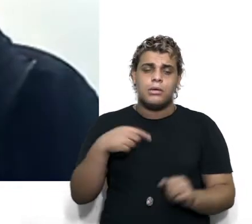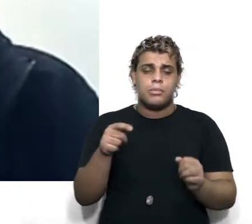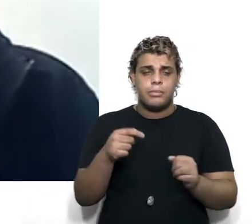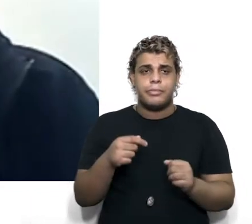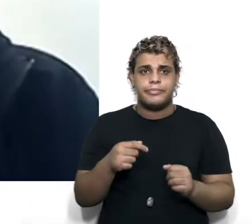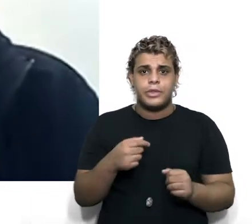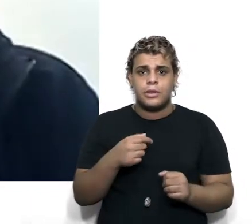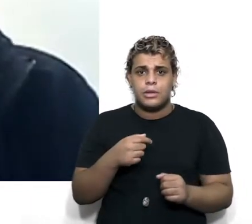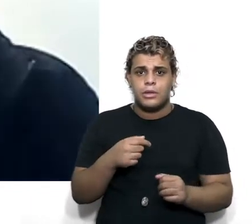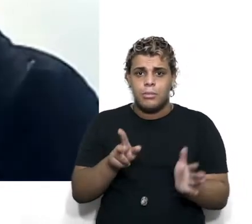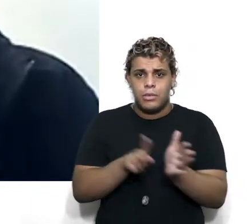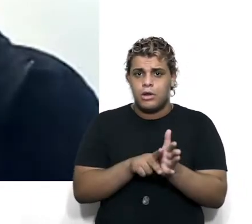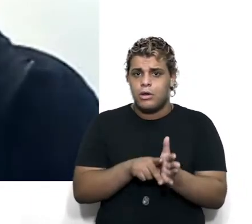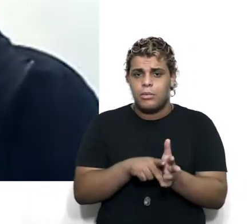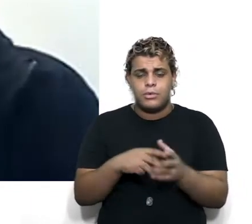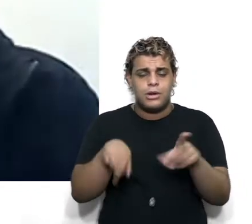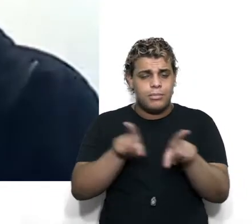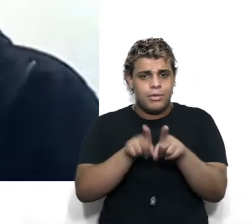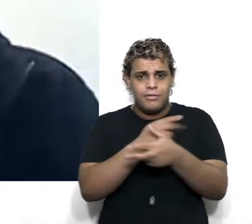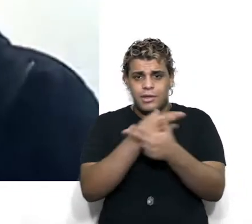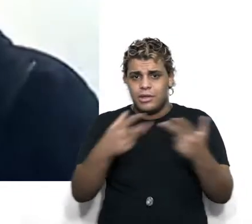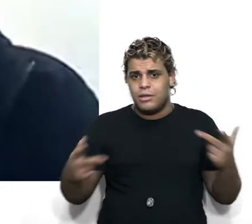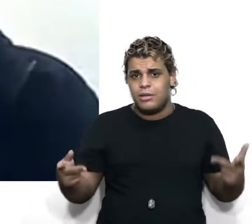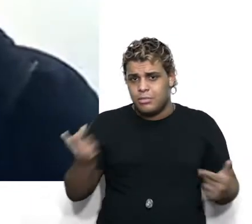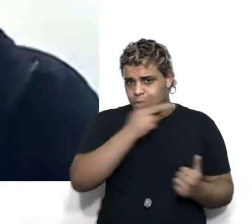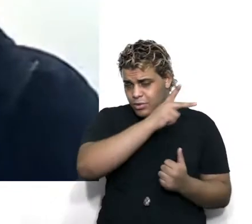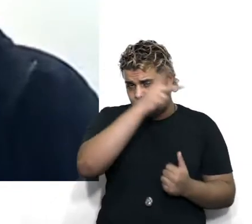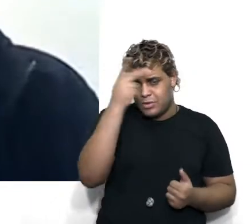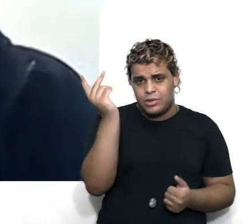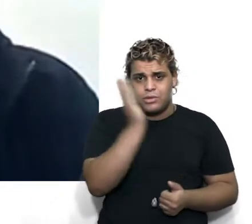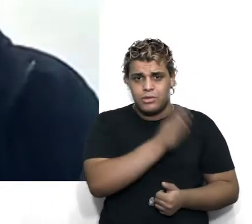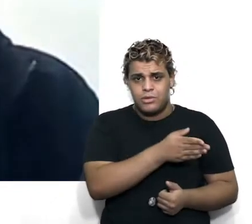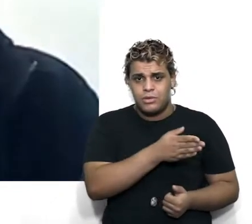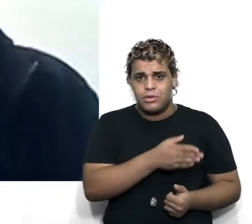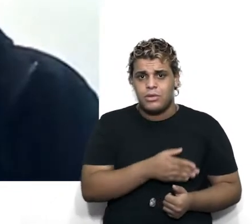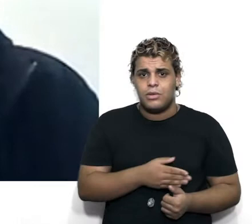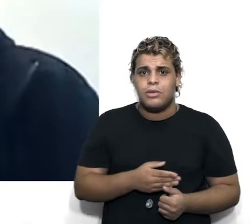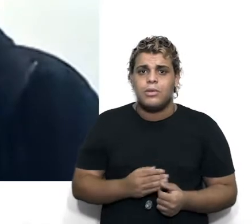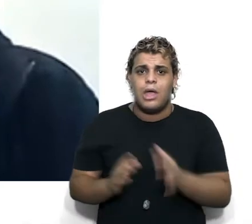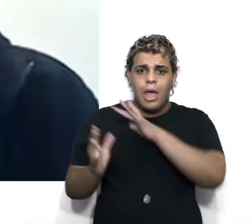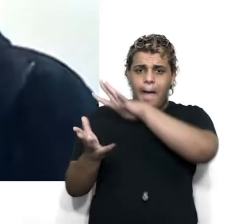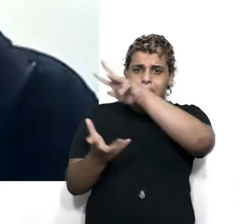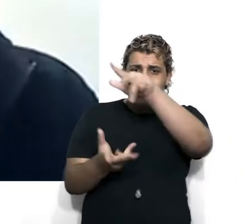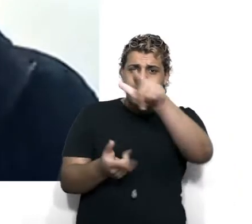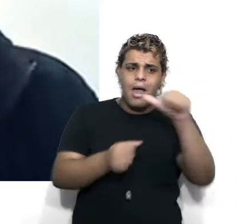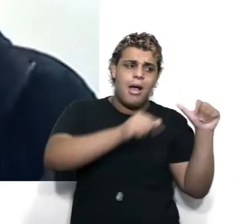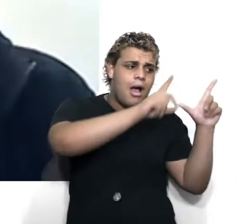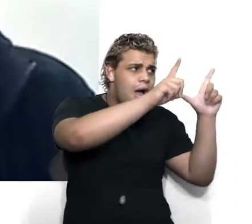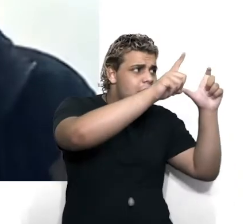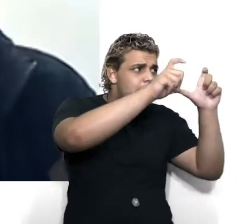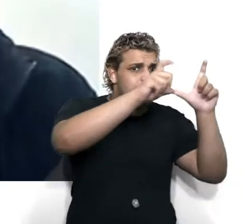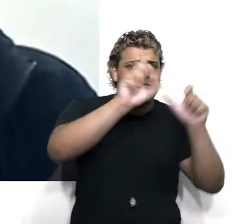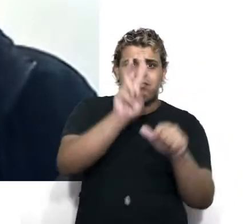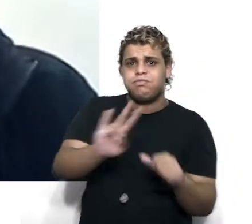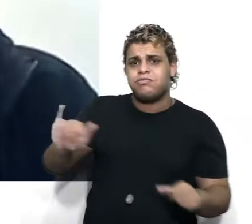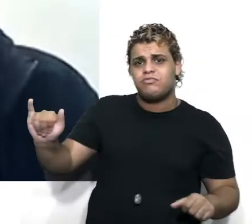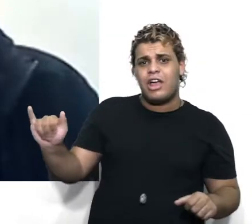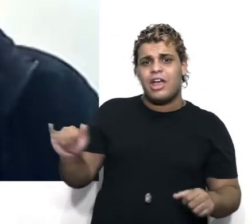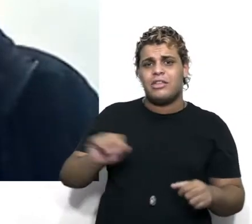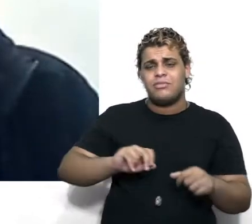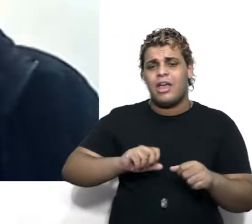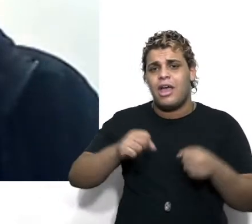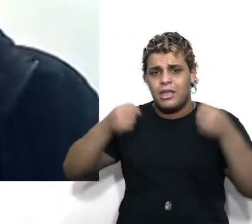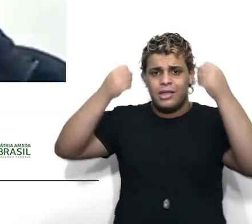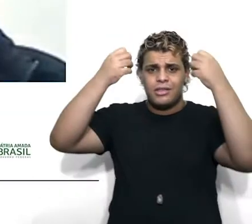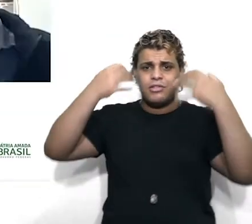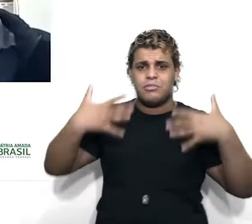isso, muita gente já fez isso, atravessar o Atlântico para ir dar uma conferência ou 2 e voltar. É engraçado que você, olha como é